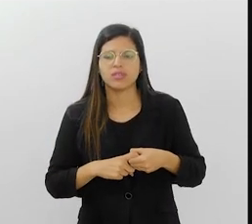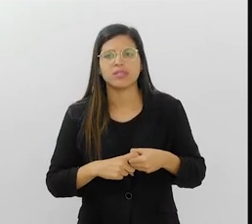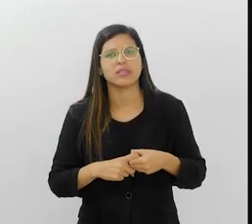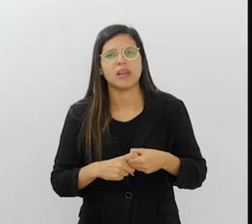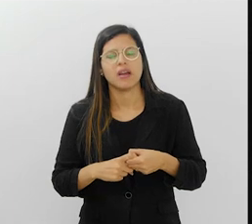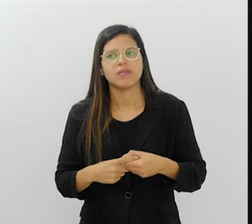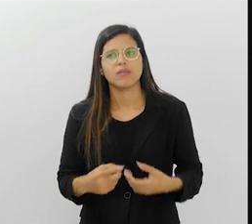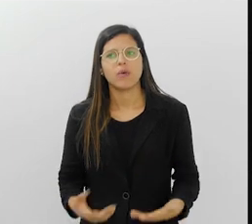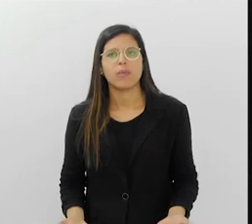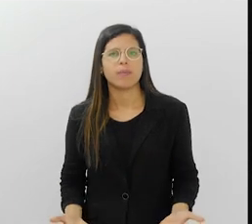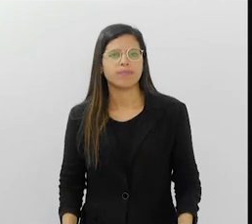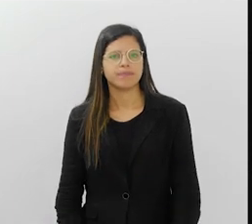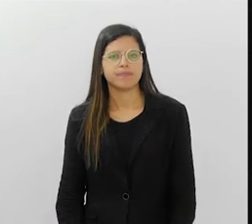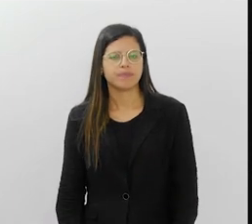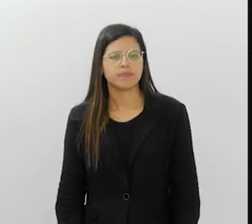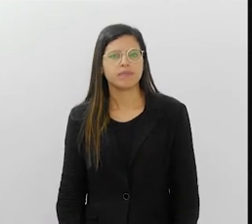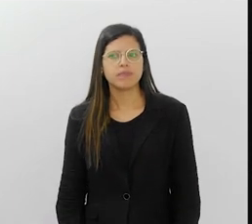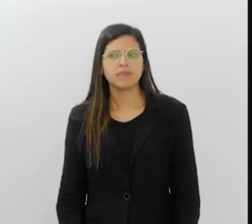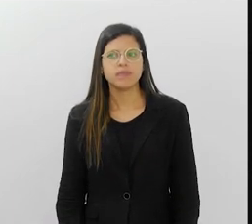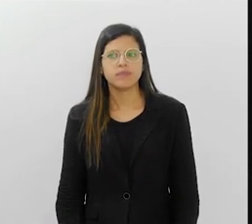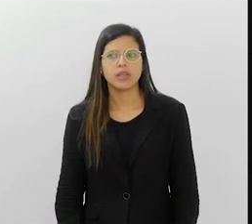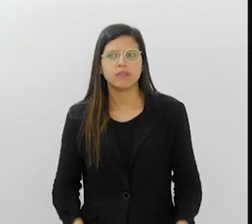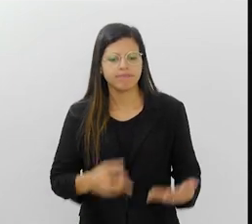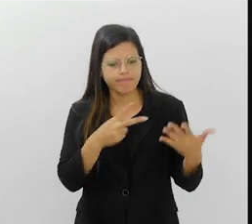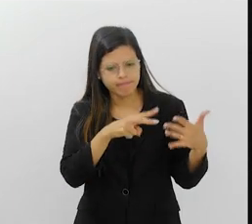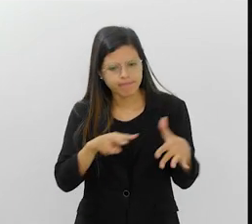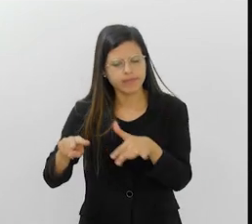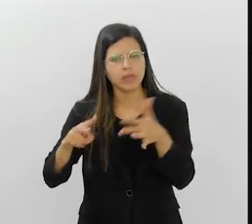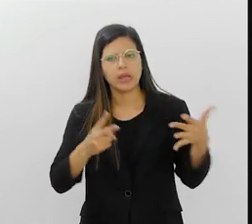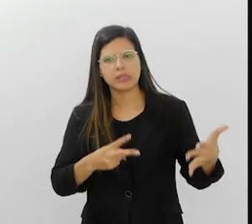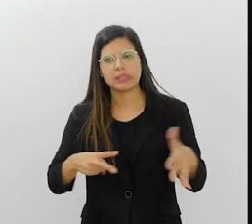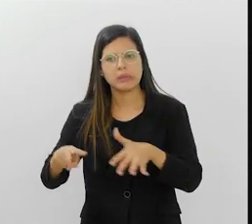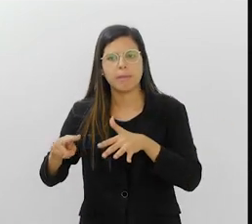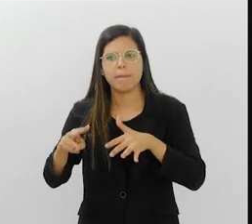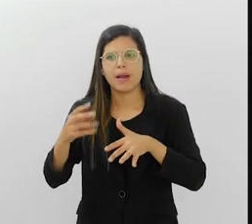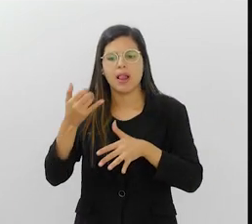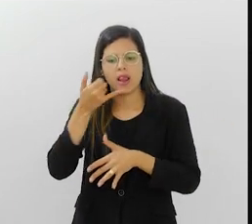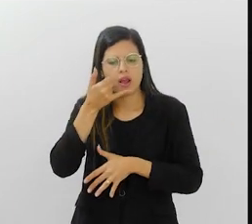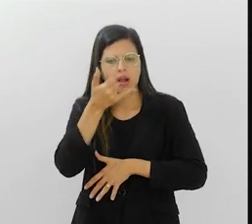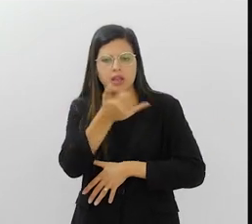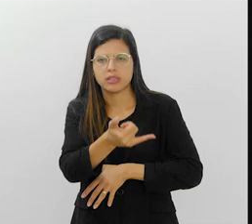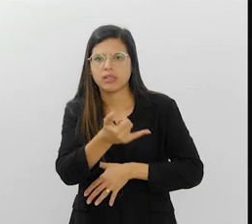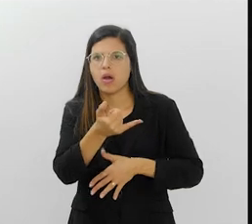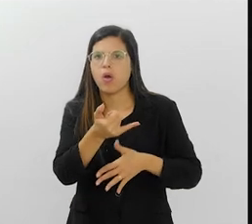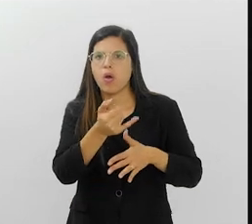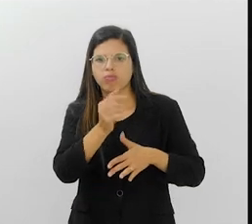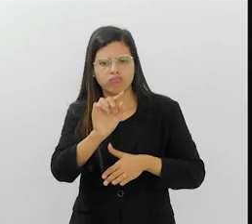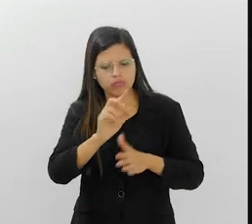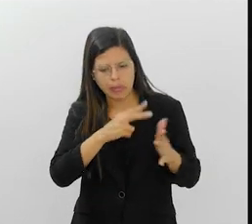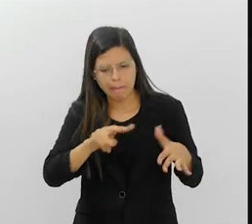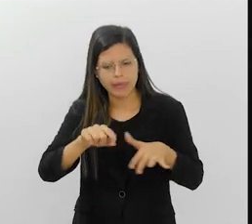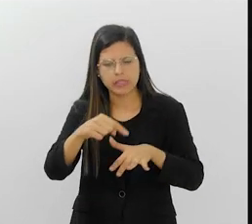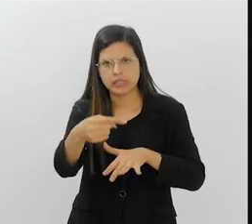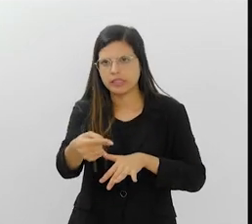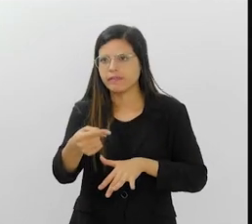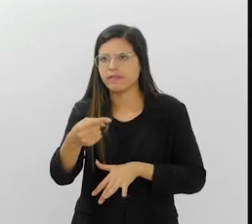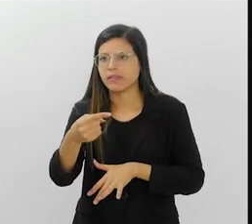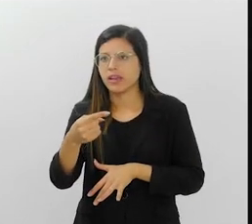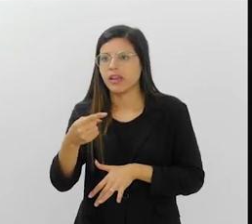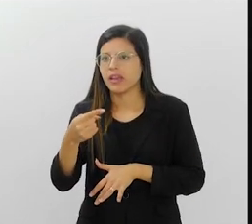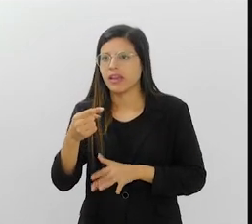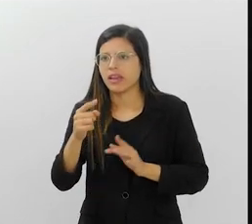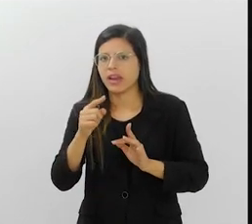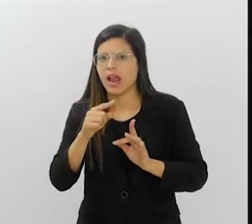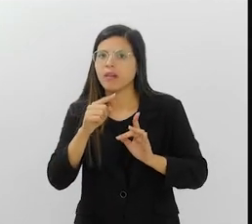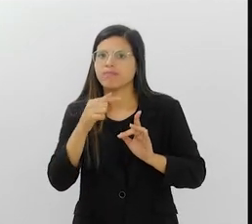deixavam cortar. Aí, mas toda semana eu recebia ligações, ó, da semana que vem não passa. A